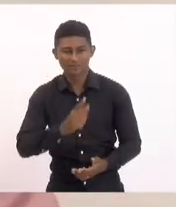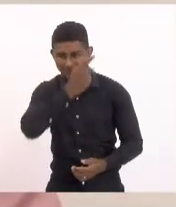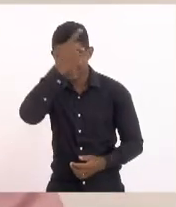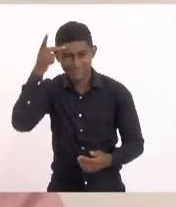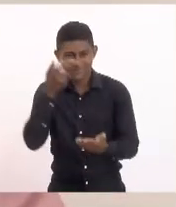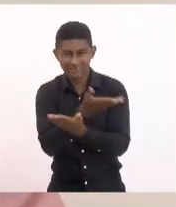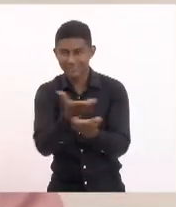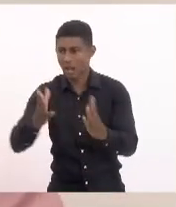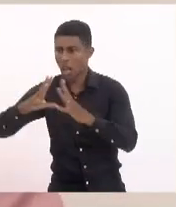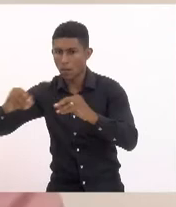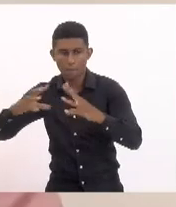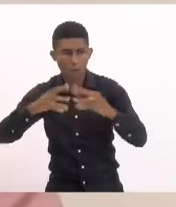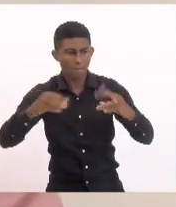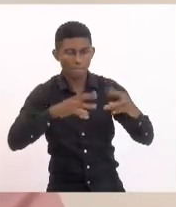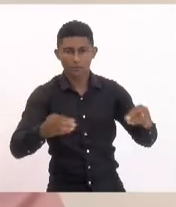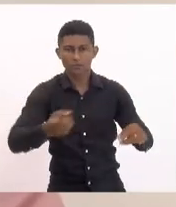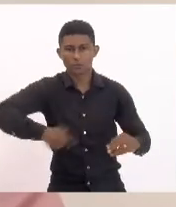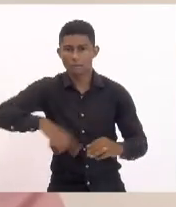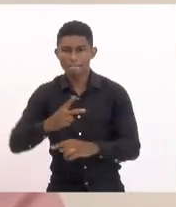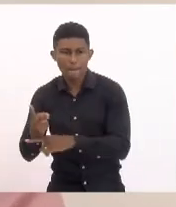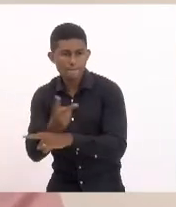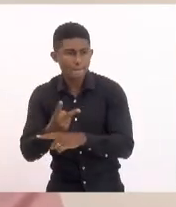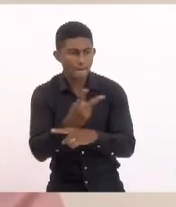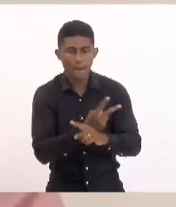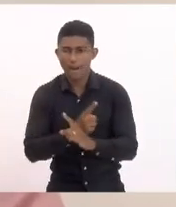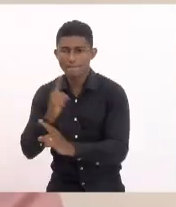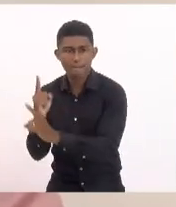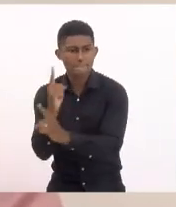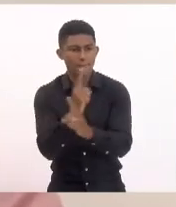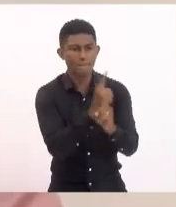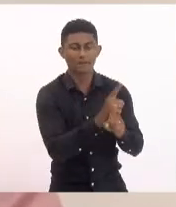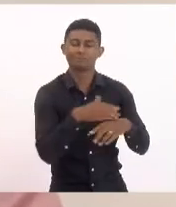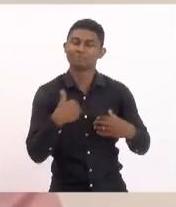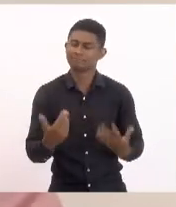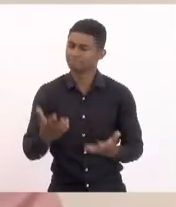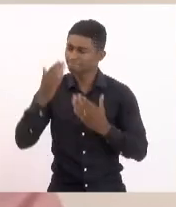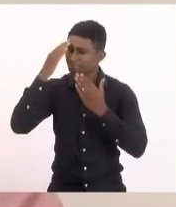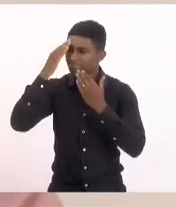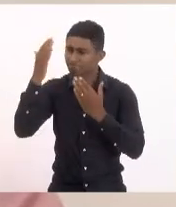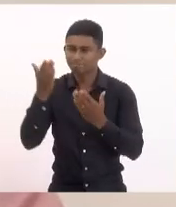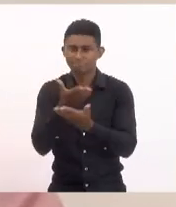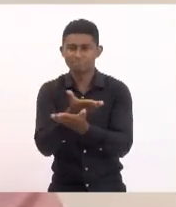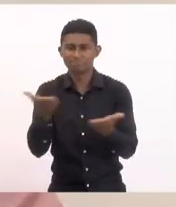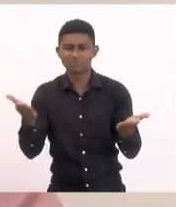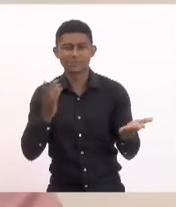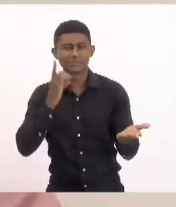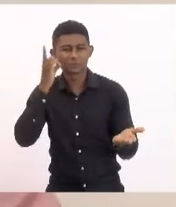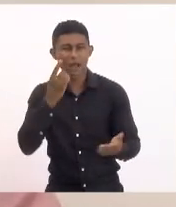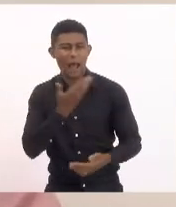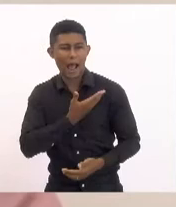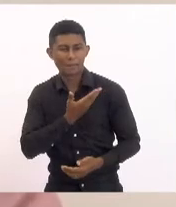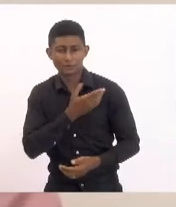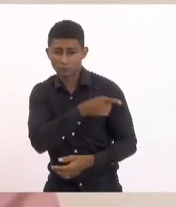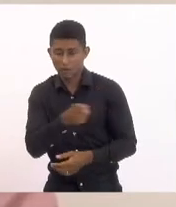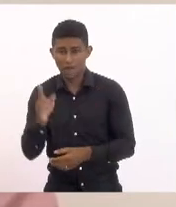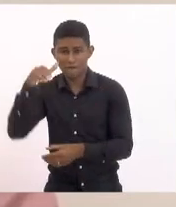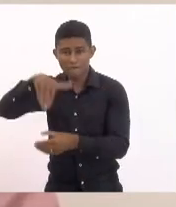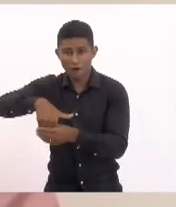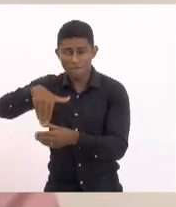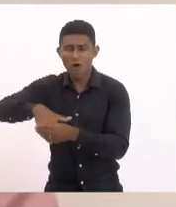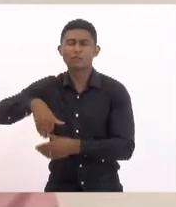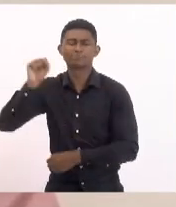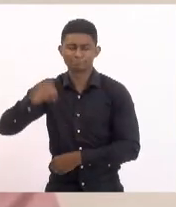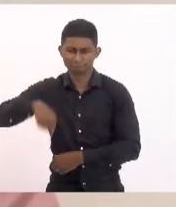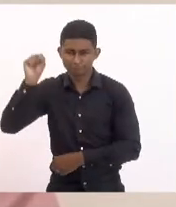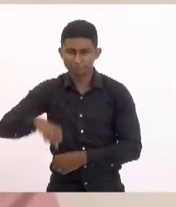pessoas desaparecidas do nosso Estado. Então, quero agradecer a todos os meus pares que votaram favoravelmente. A gente estava aí